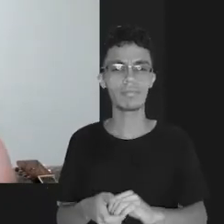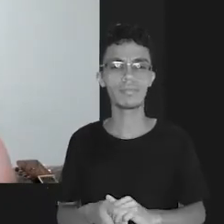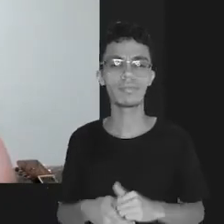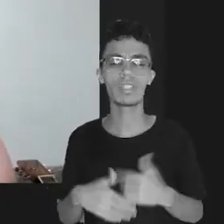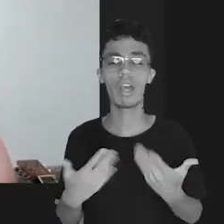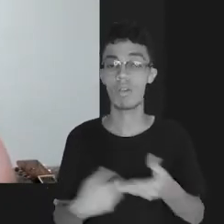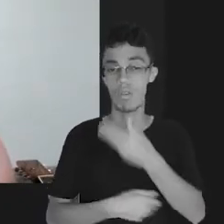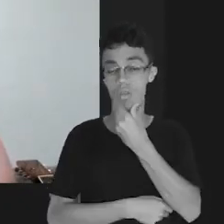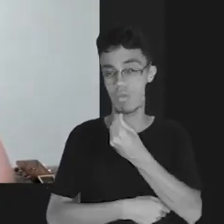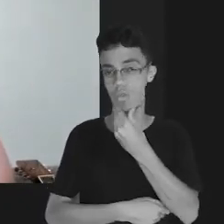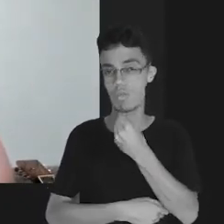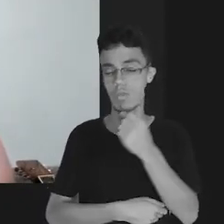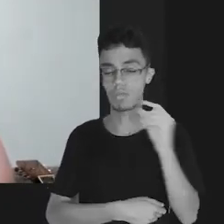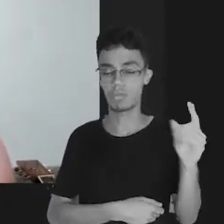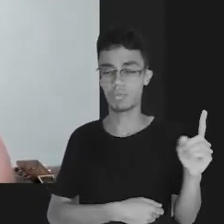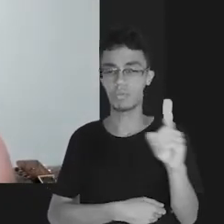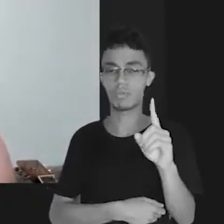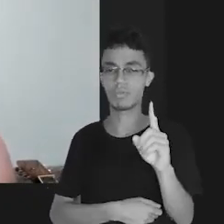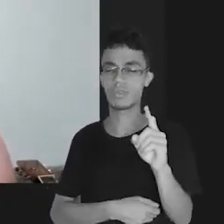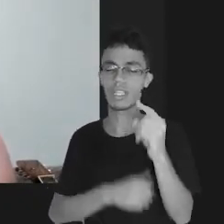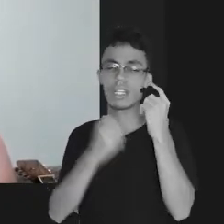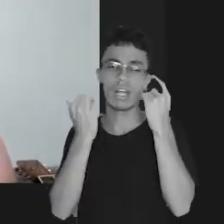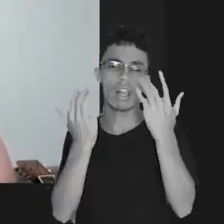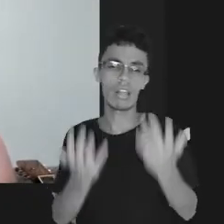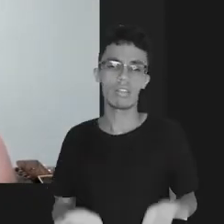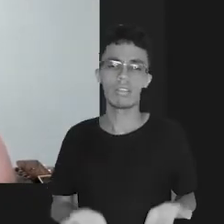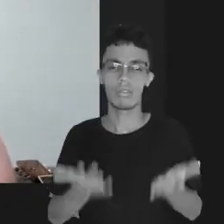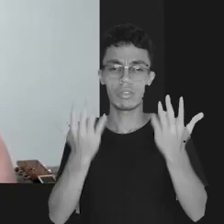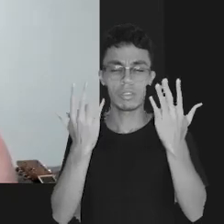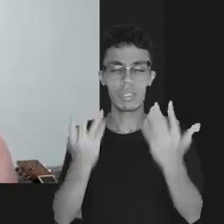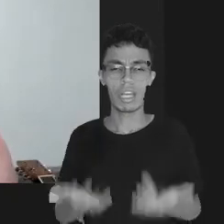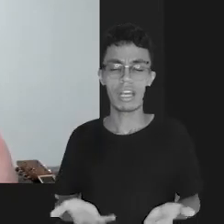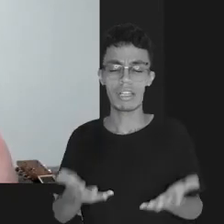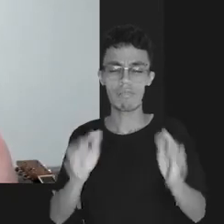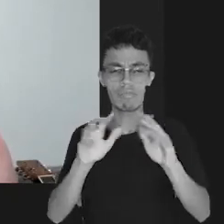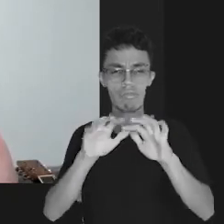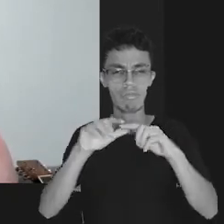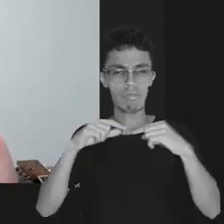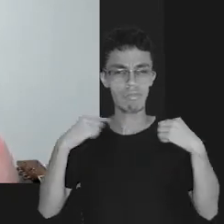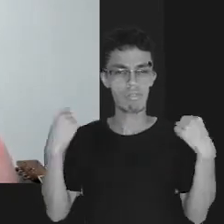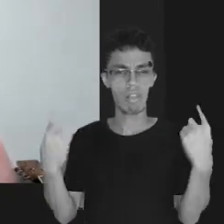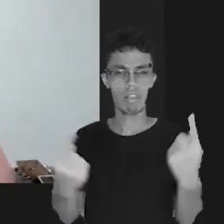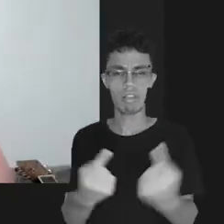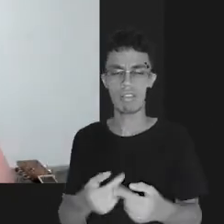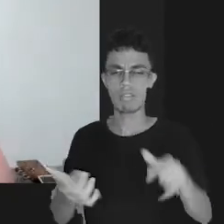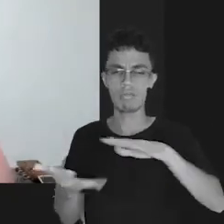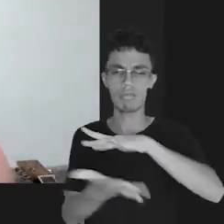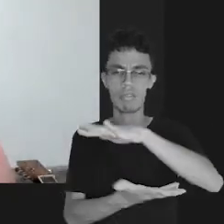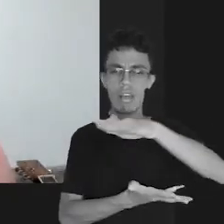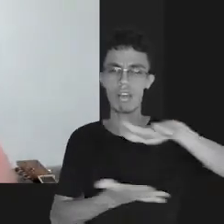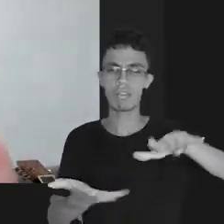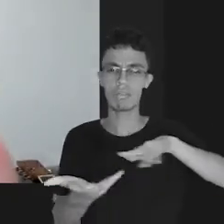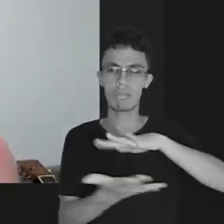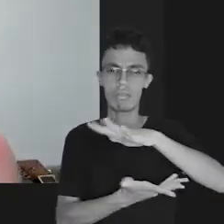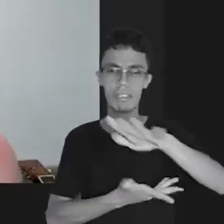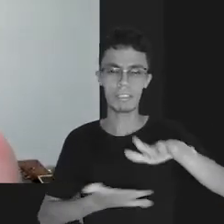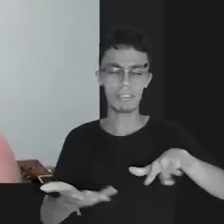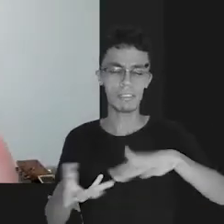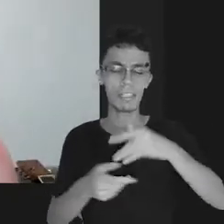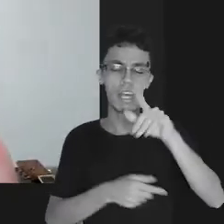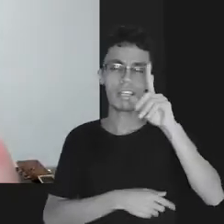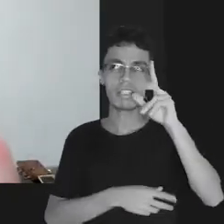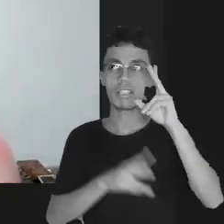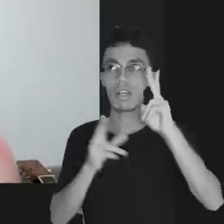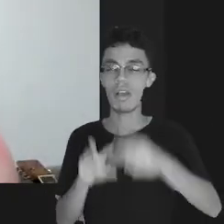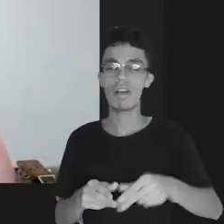É um homem, afinal. É leve assim, como um círculo desenhado no espaço? É como um certo